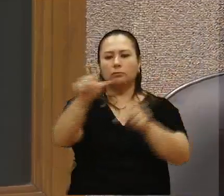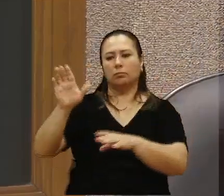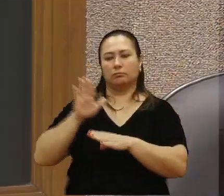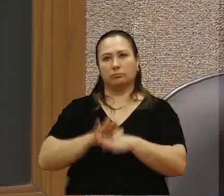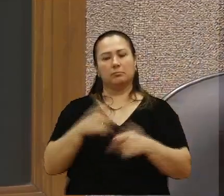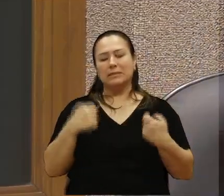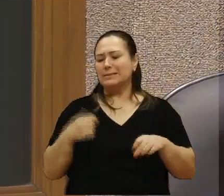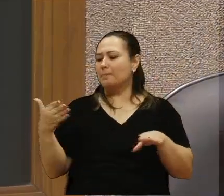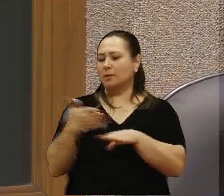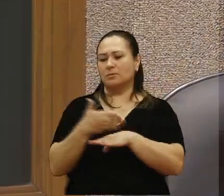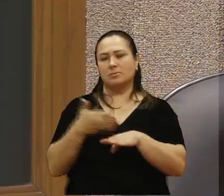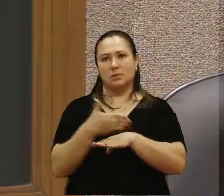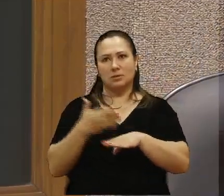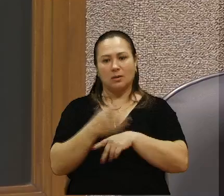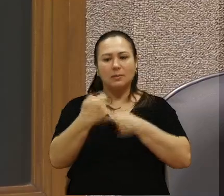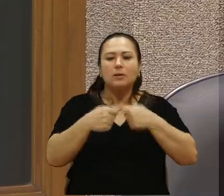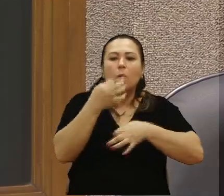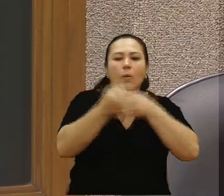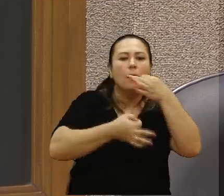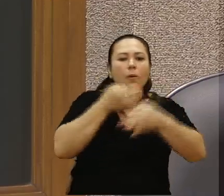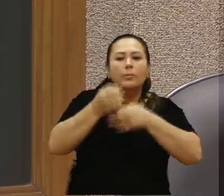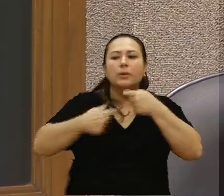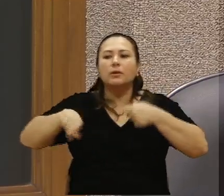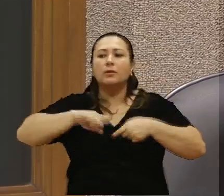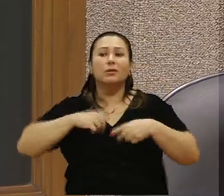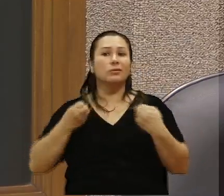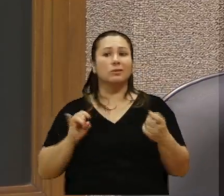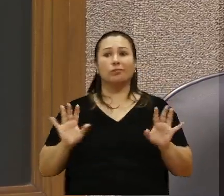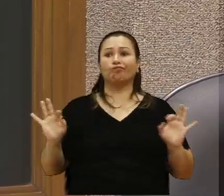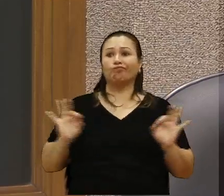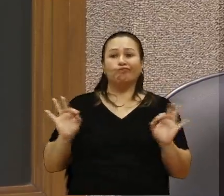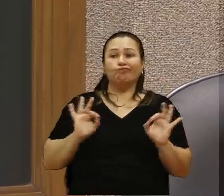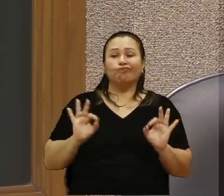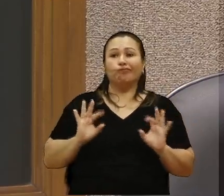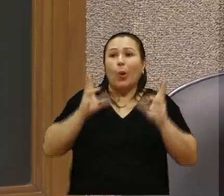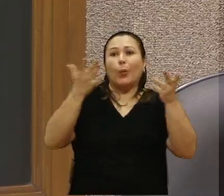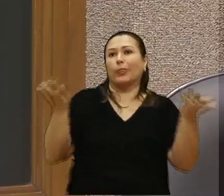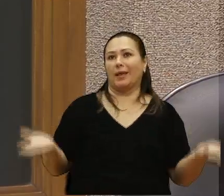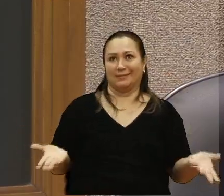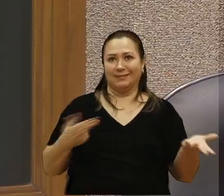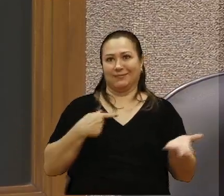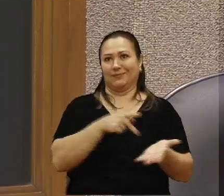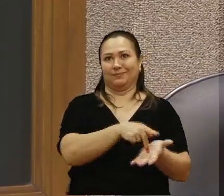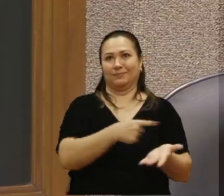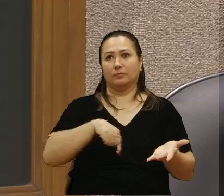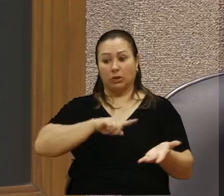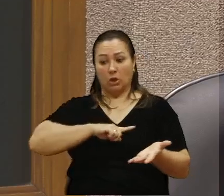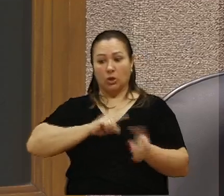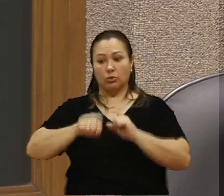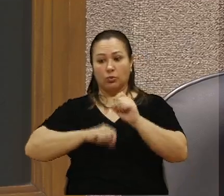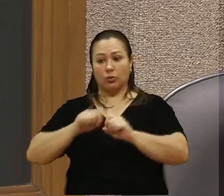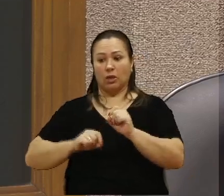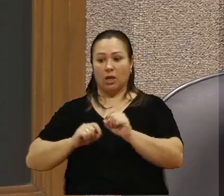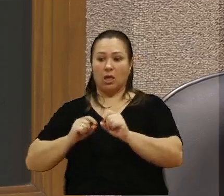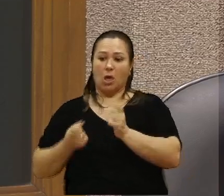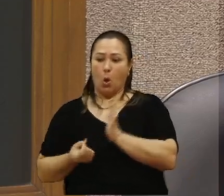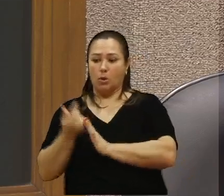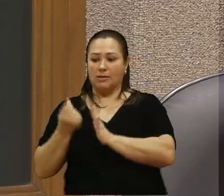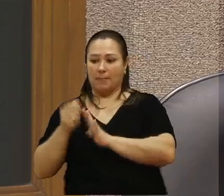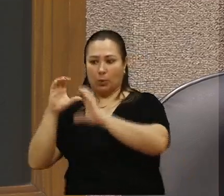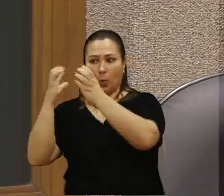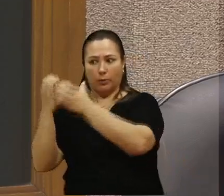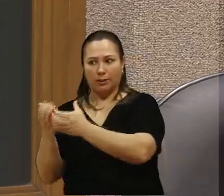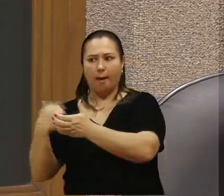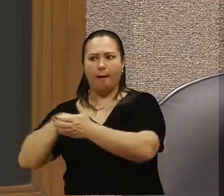ter a participação da comunidade. Senão as coisas não acontecem. Nós, quando estivemos lá no orçamento comunitário,